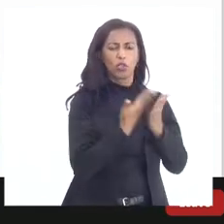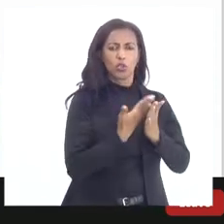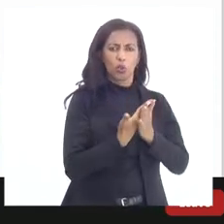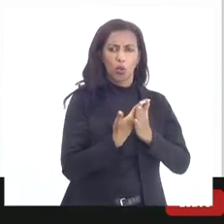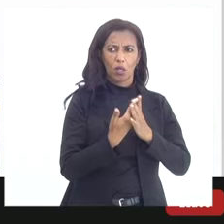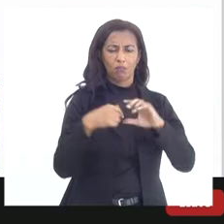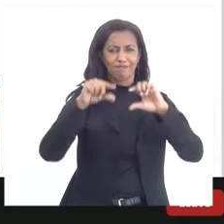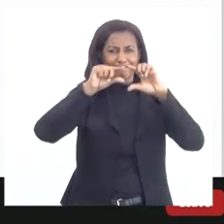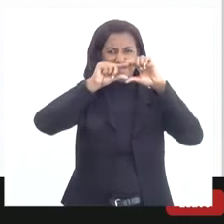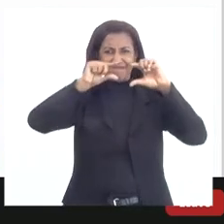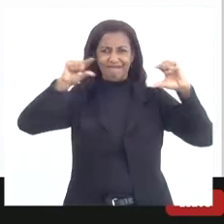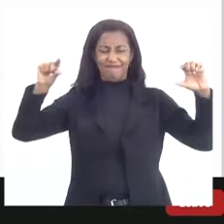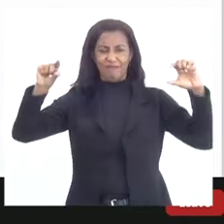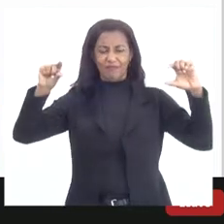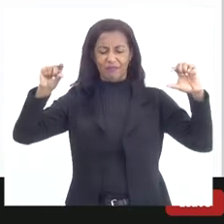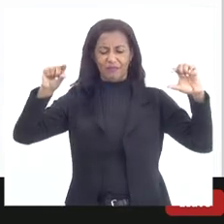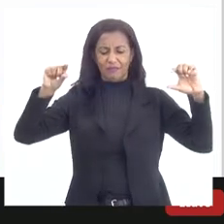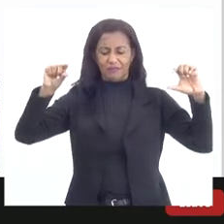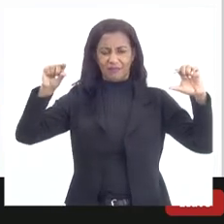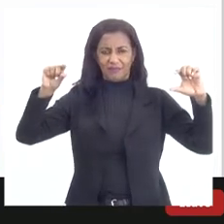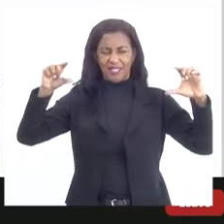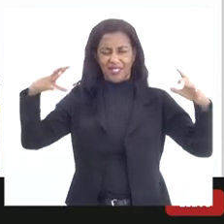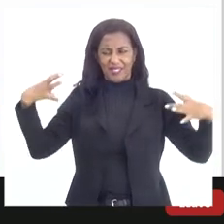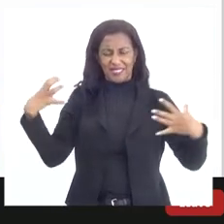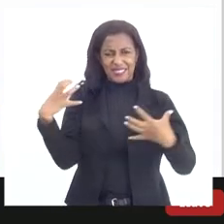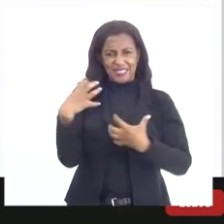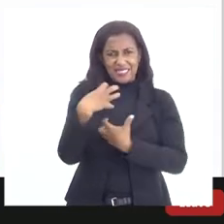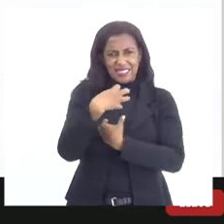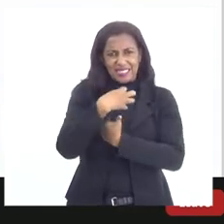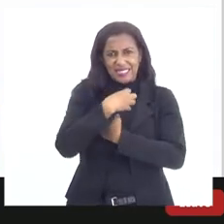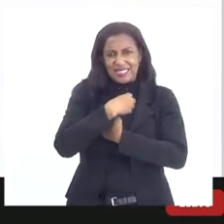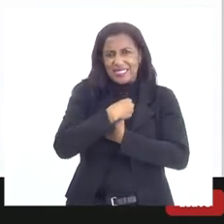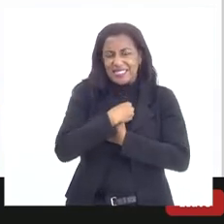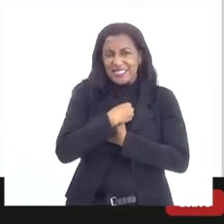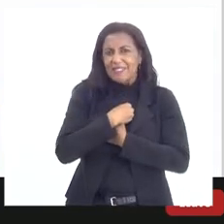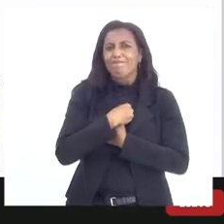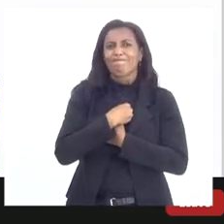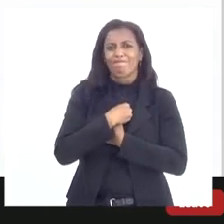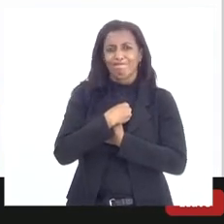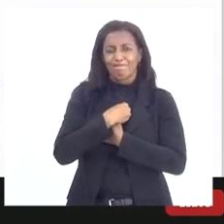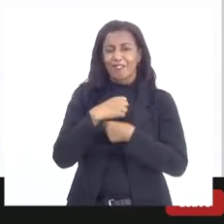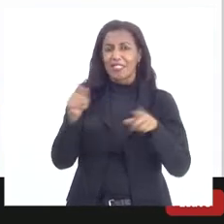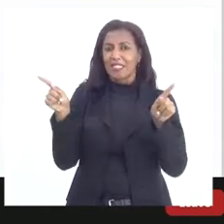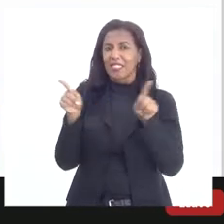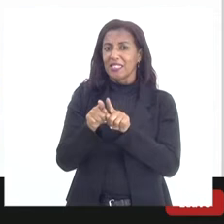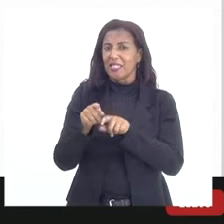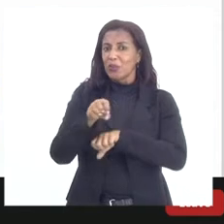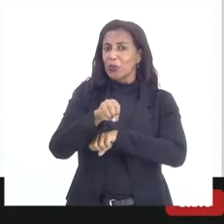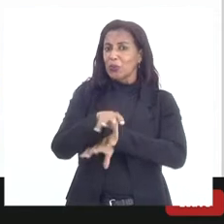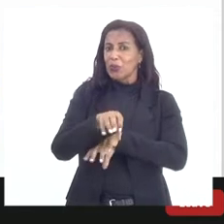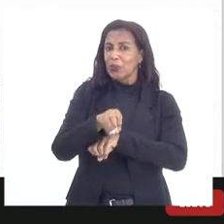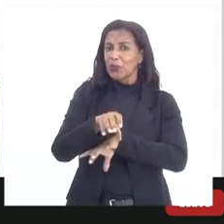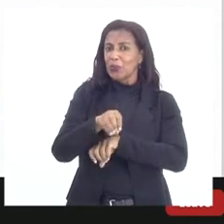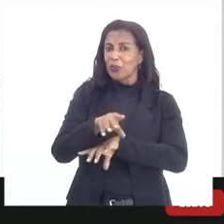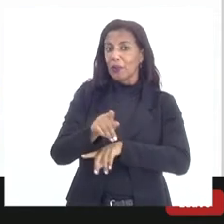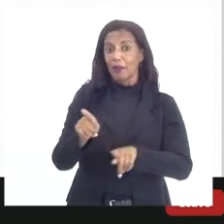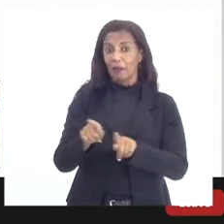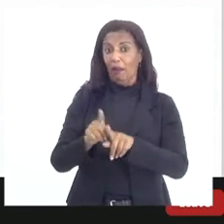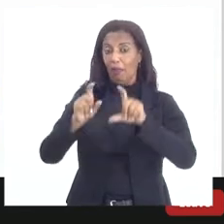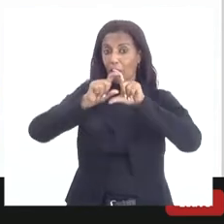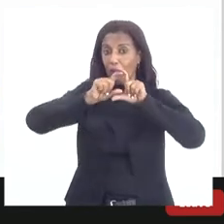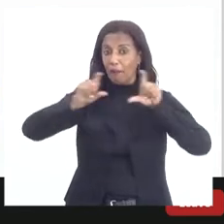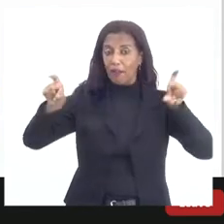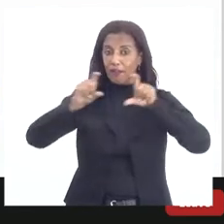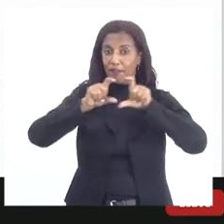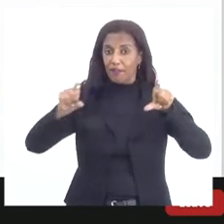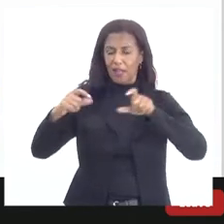ela deve machucar todos nós e machucar fundamentalmente os educadores e educadoras, né? E é uma frase